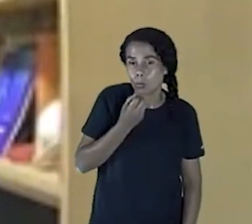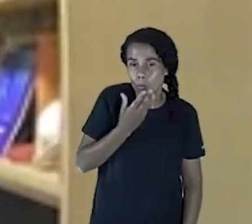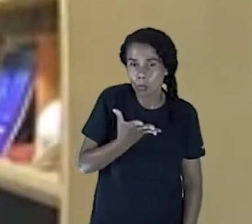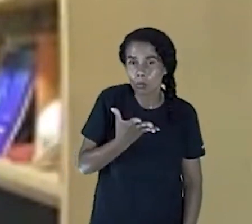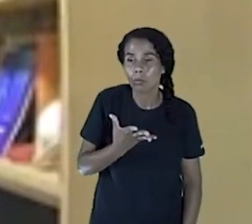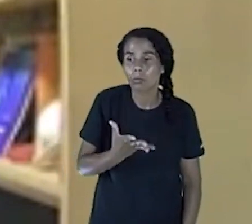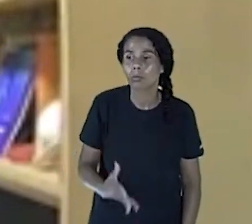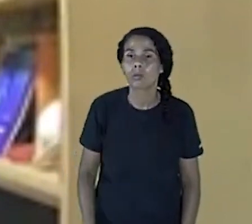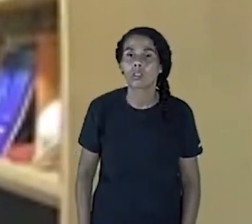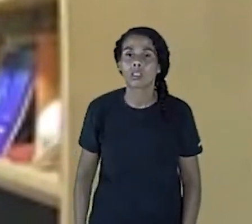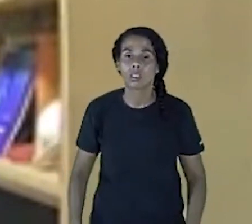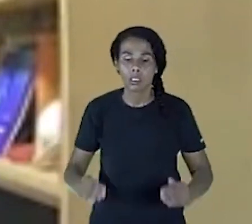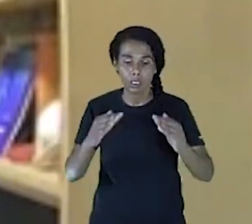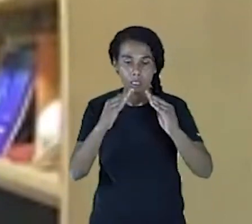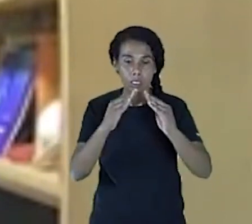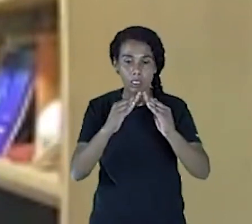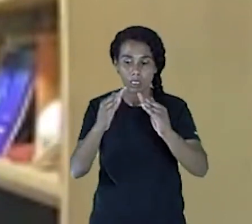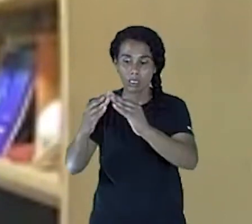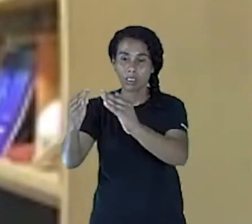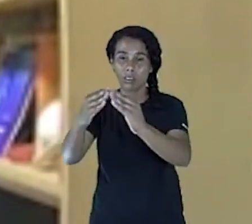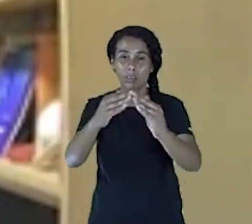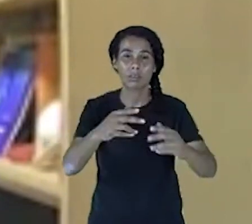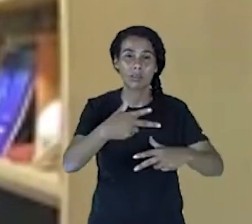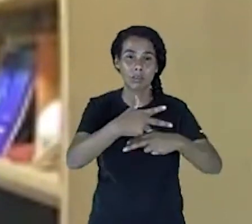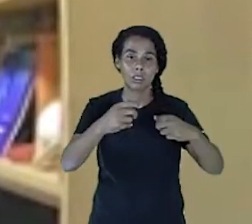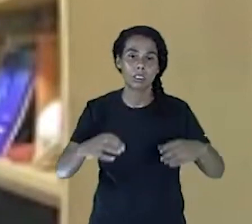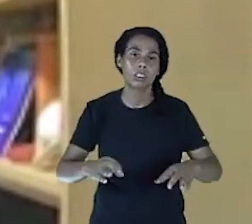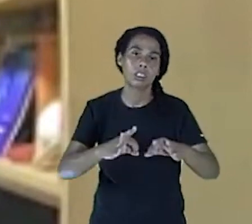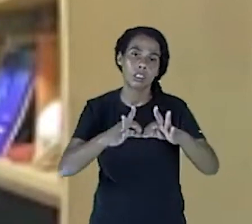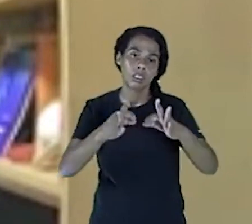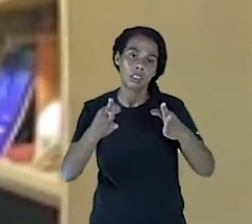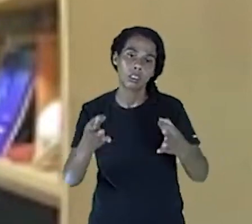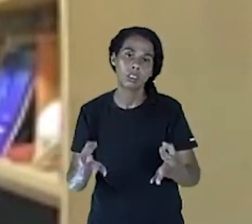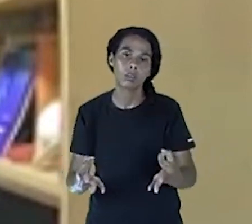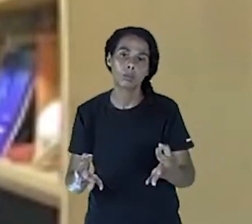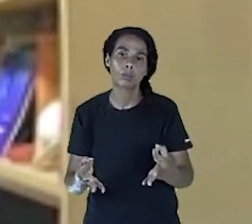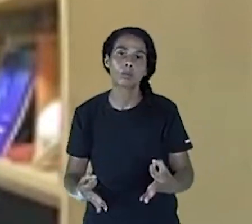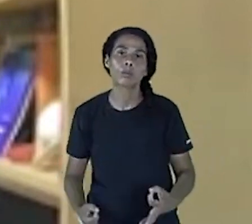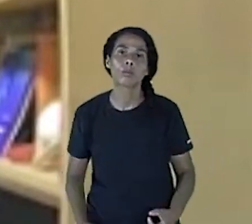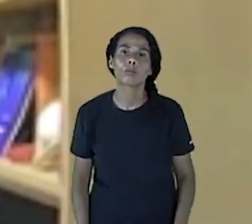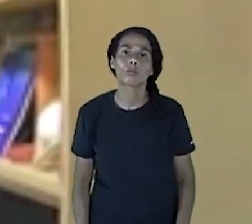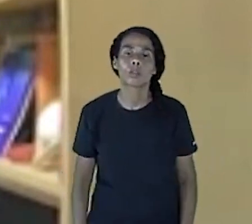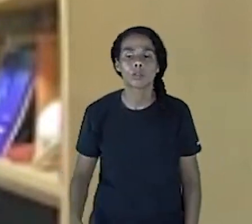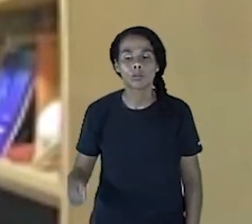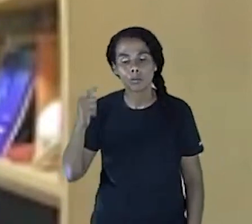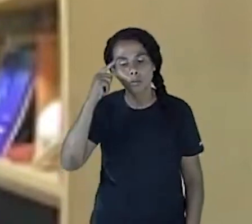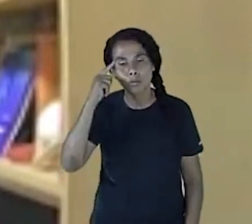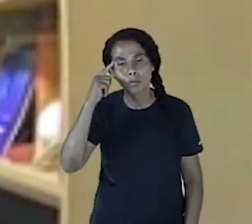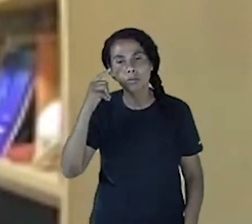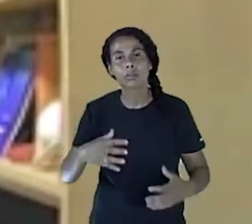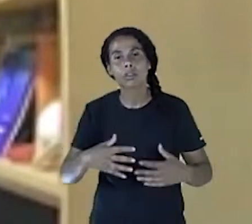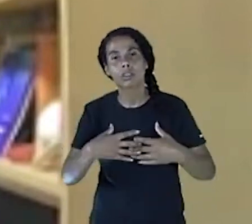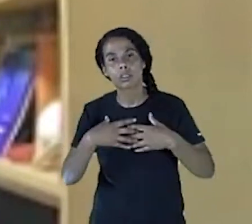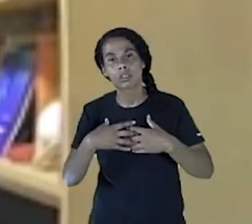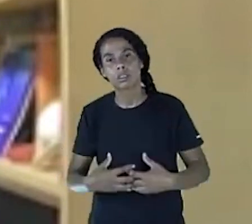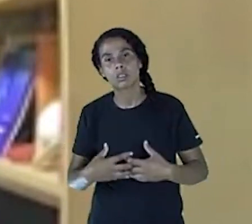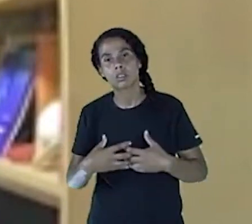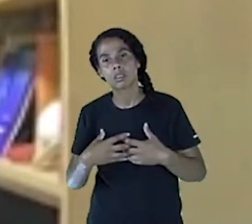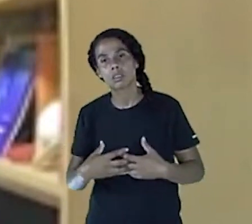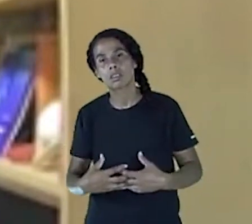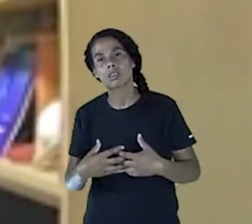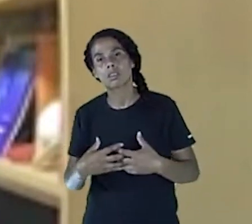uma história que eu estou vivendo isso. É como construir uma casa